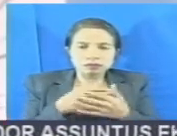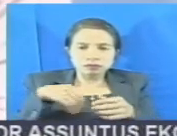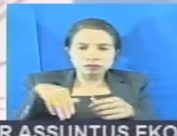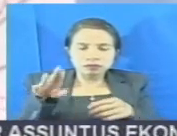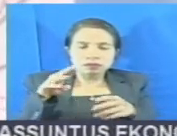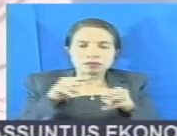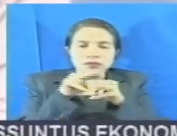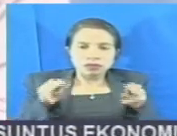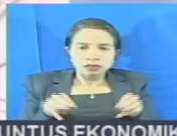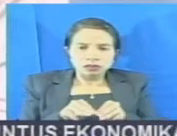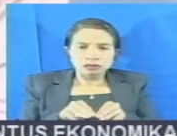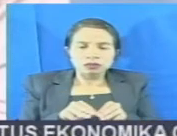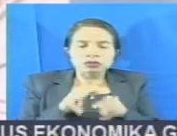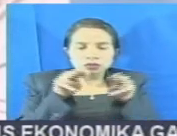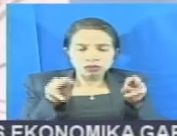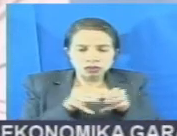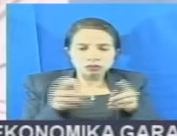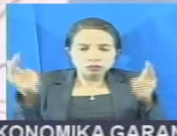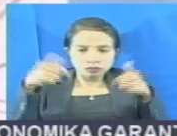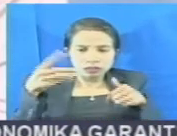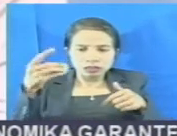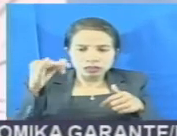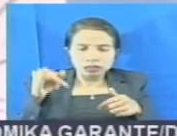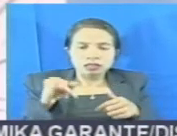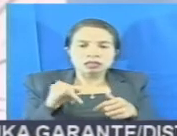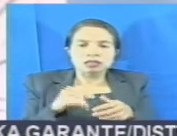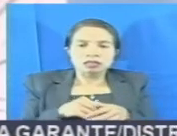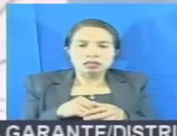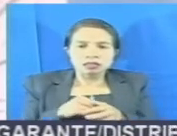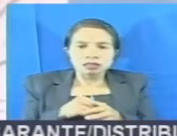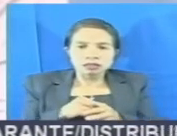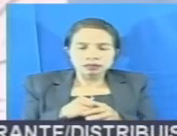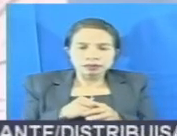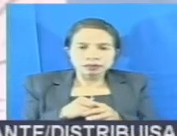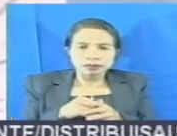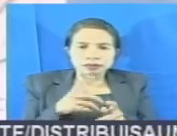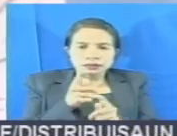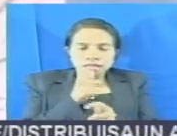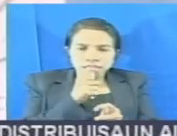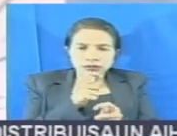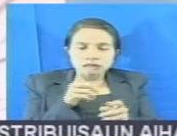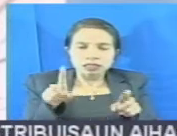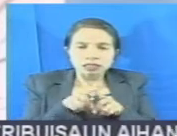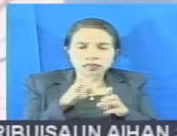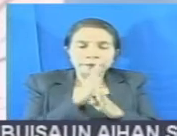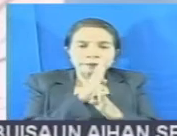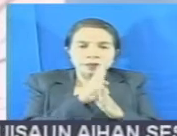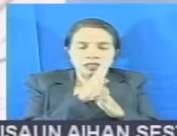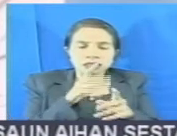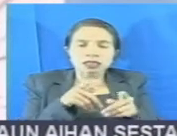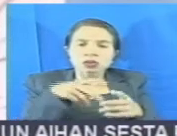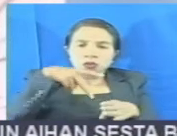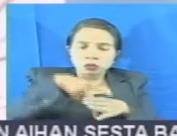município, que se município mais Dili, Dili para município, Sira, transportes, Dili, vai ser bis, tudo a passageiro, Sira,